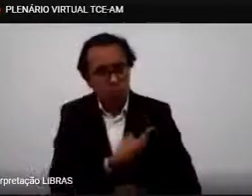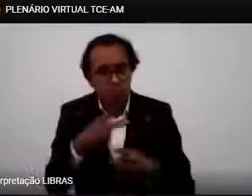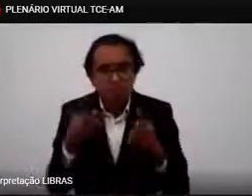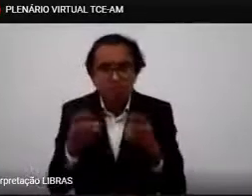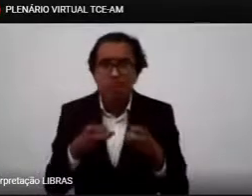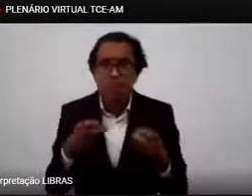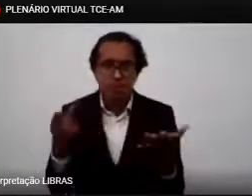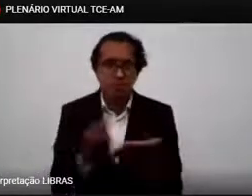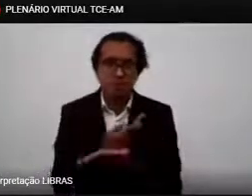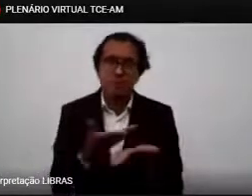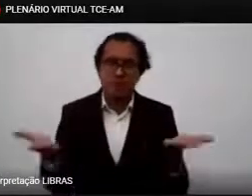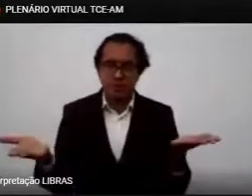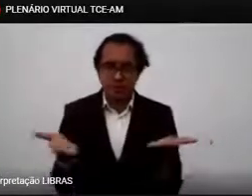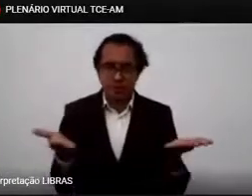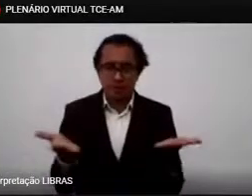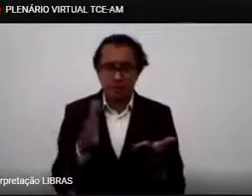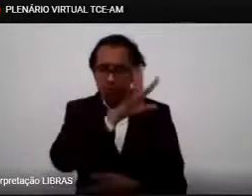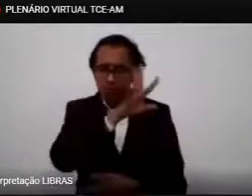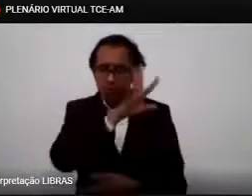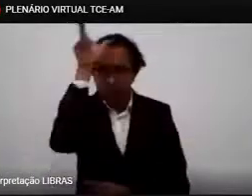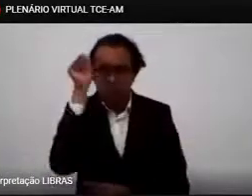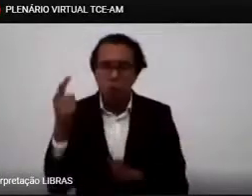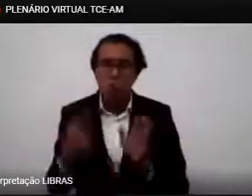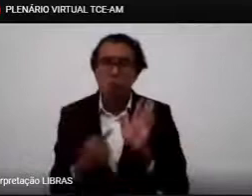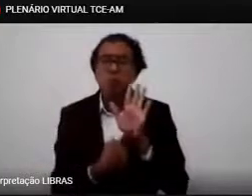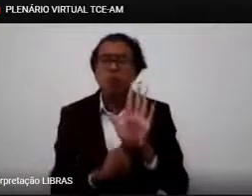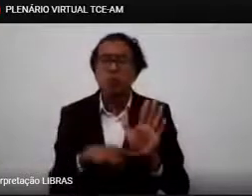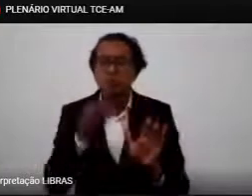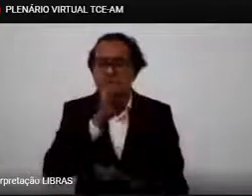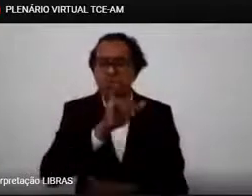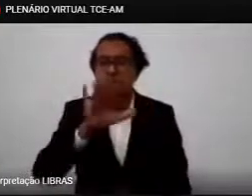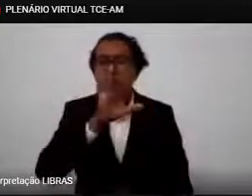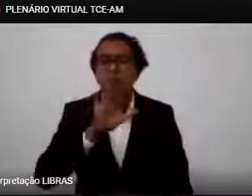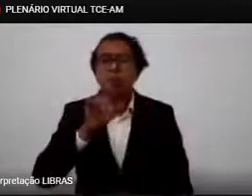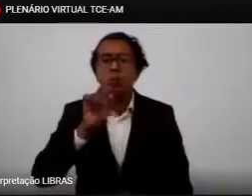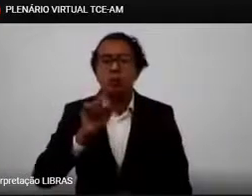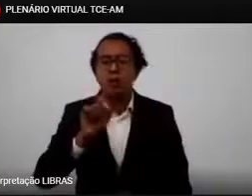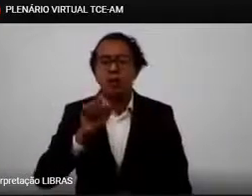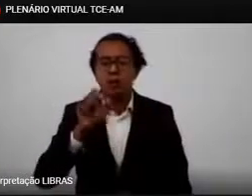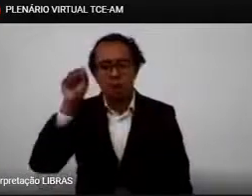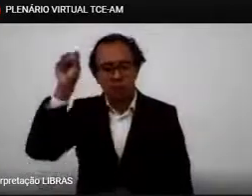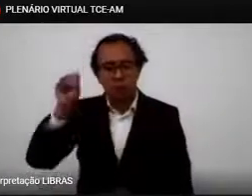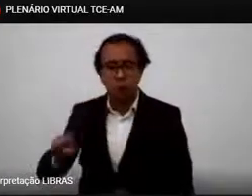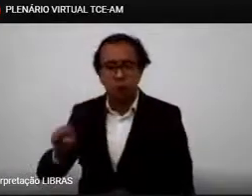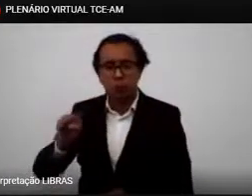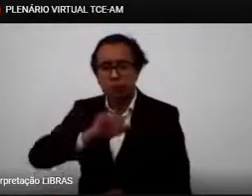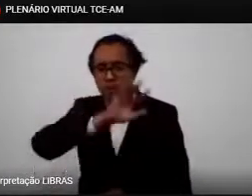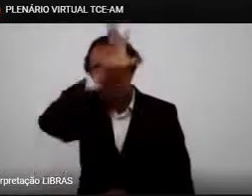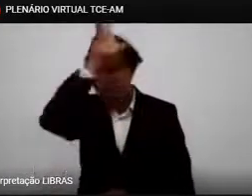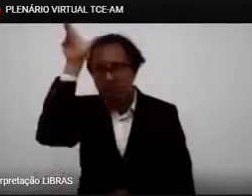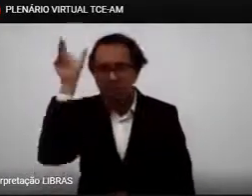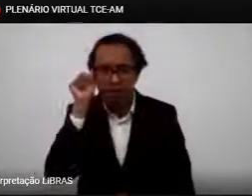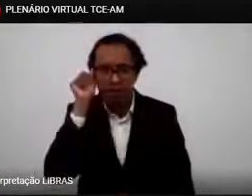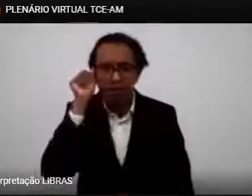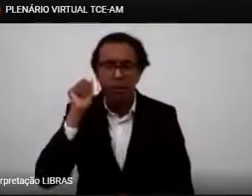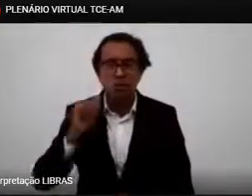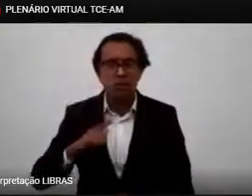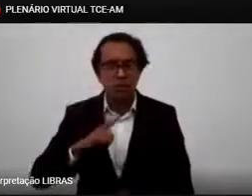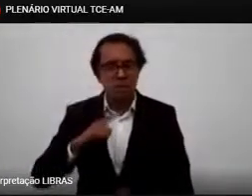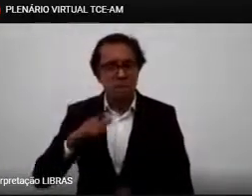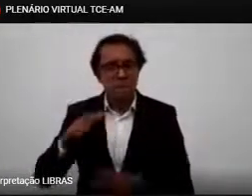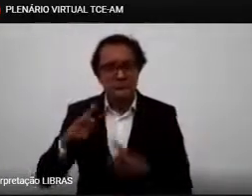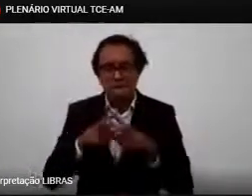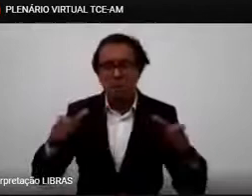na Amazônia. Esse gráfico mostra que no sul da Amazônia, uma grande parte, representa que 50% da